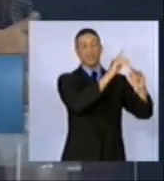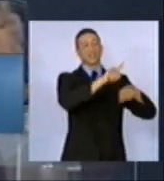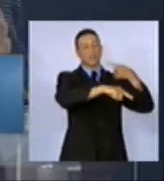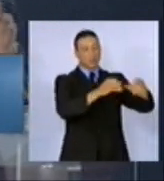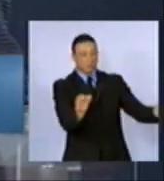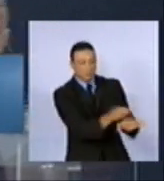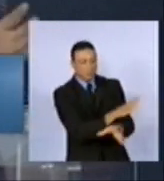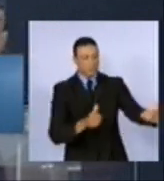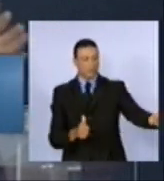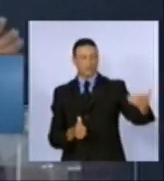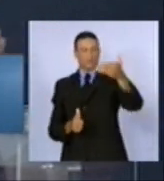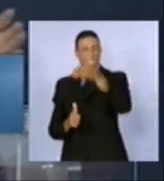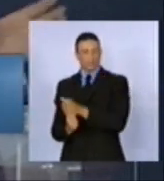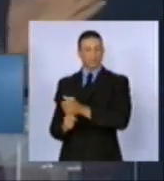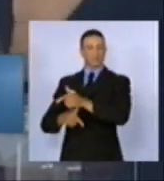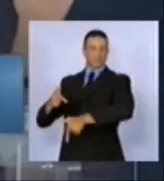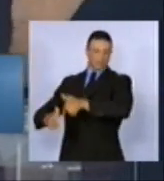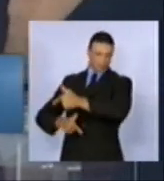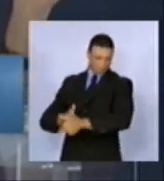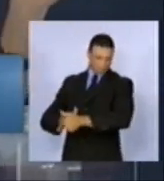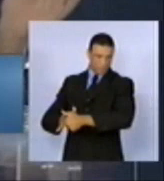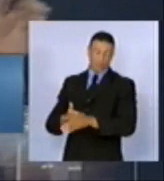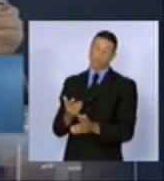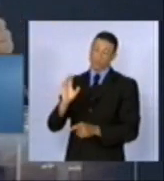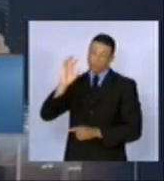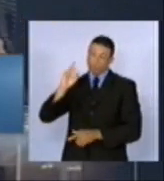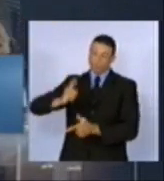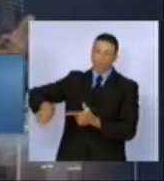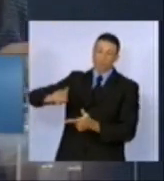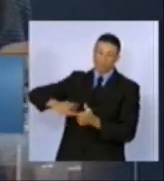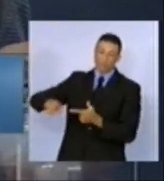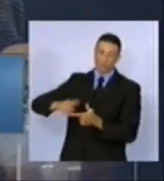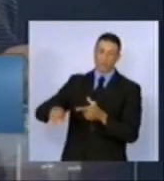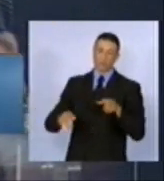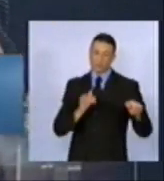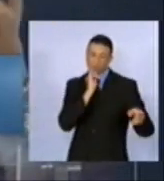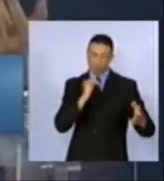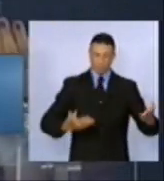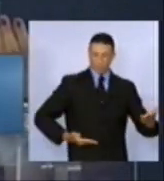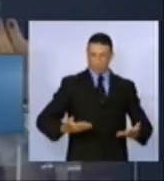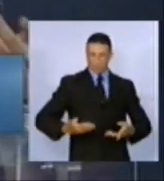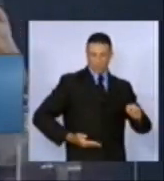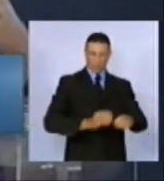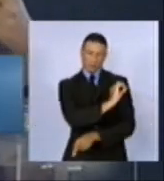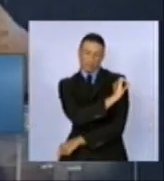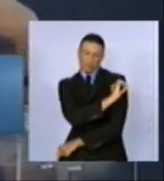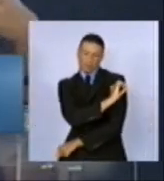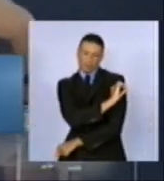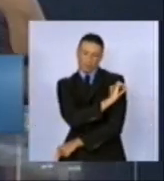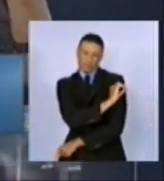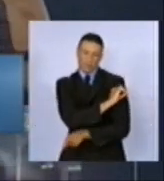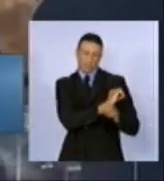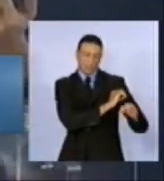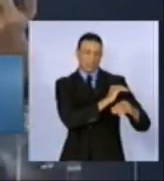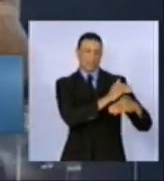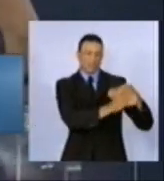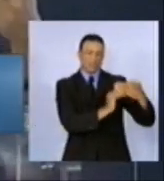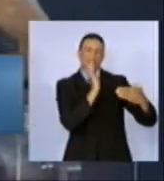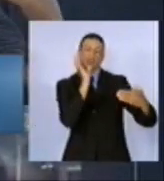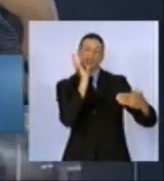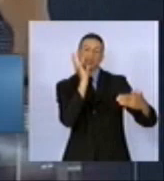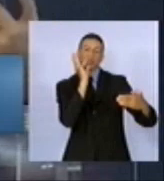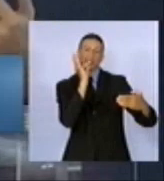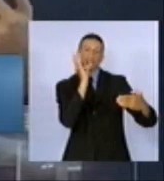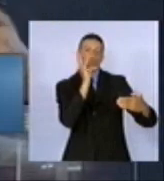eh eh isso tem eu coloquei aqui uma problemática no tempo né o trabalhador que possui uma baixa escolaridade Então vai levar um tempo para